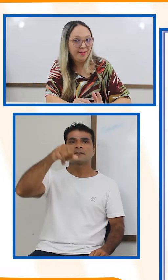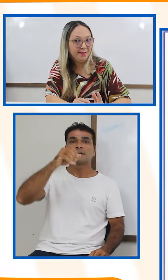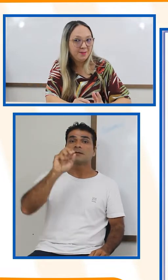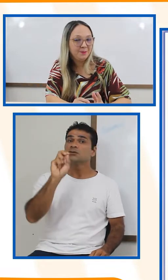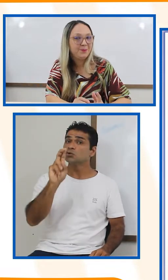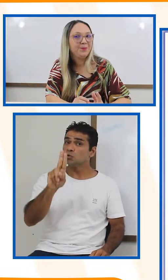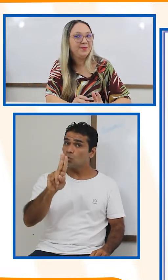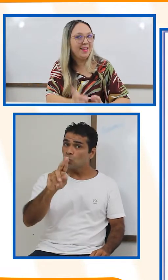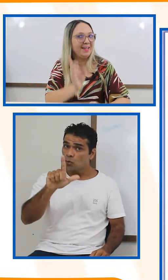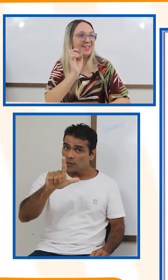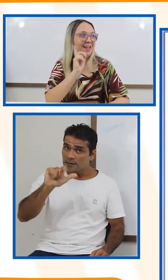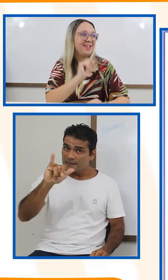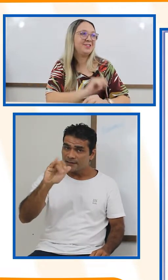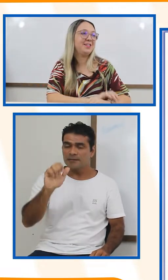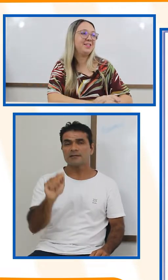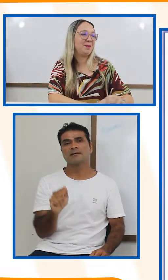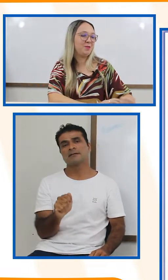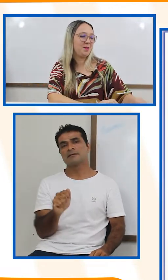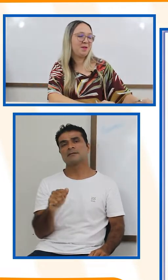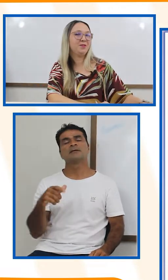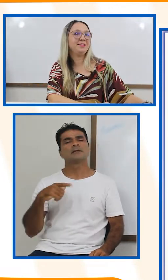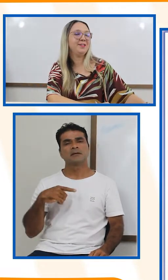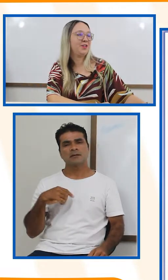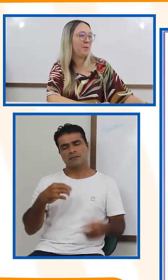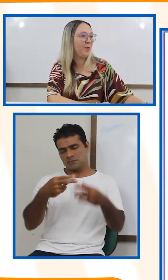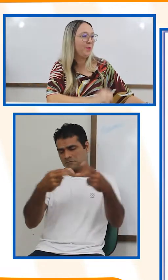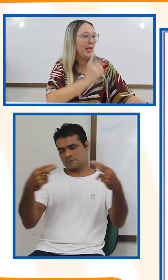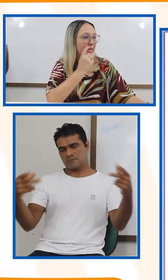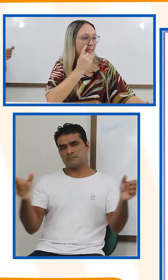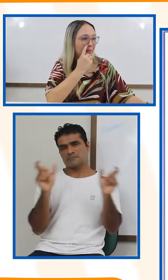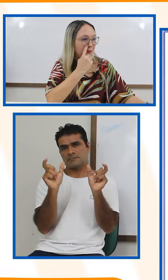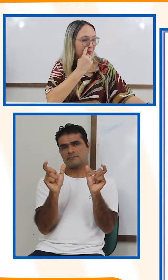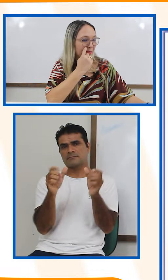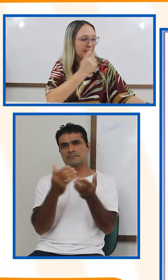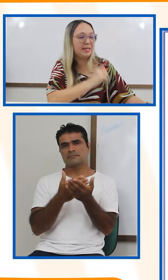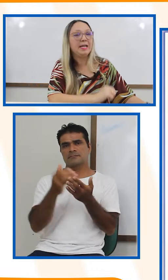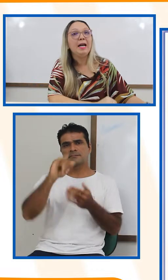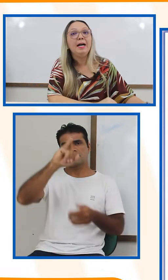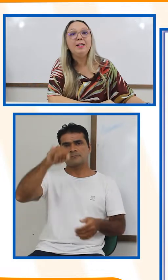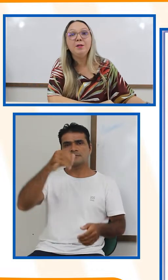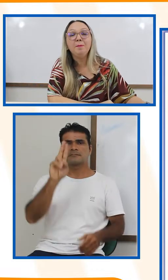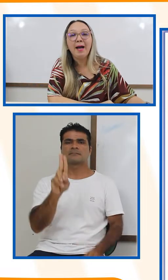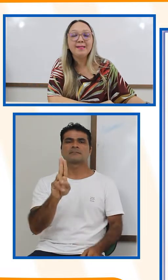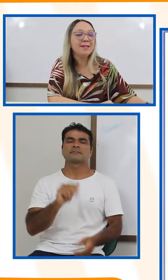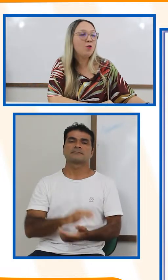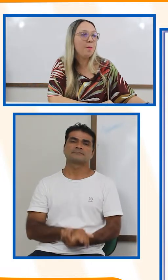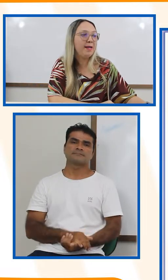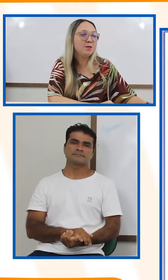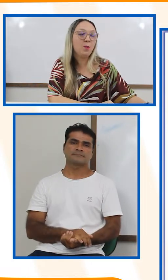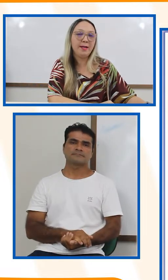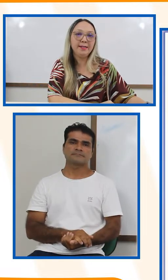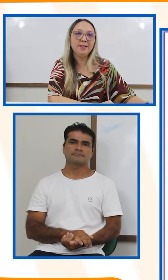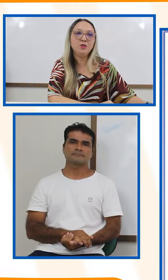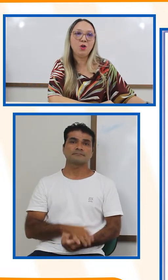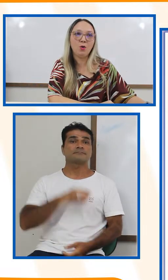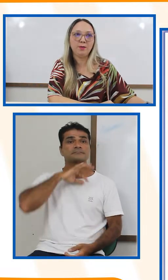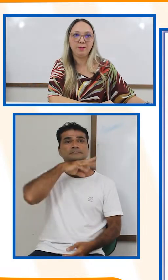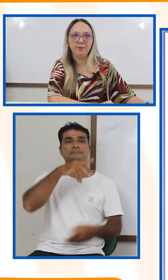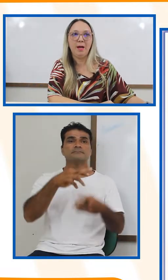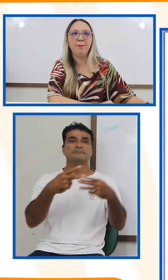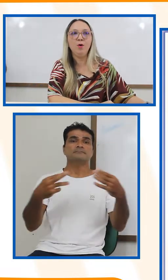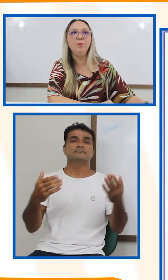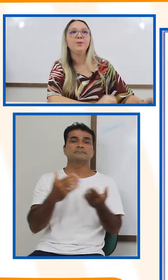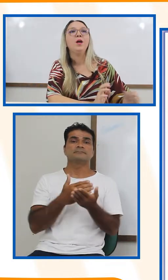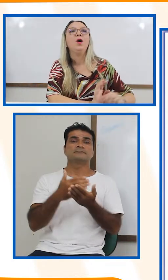Tem mais? Tem, já, já. A tia Cris vai mostrar pra vocês, tá bom? Então, vamos aqui. Animais que começam com a letra J,